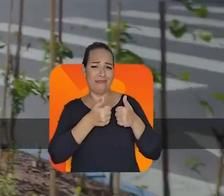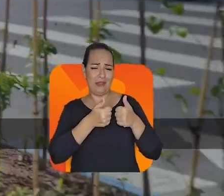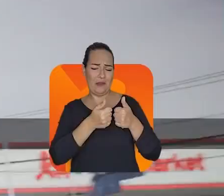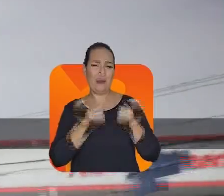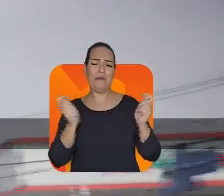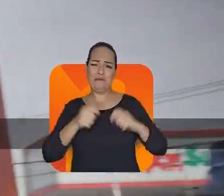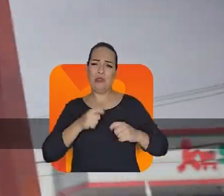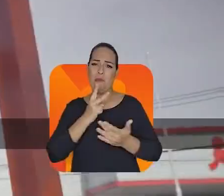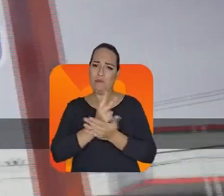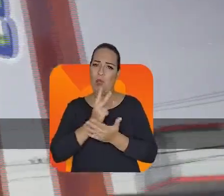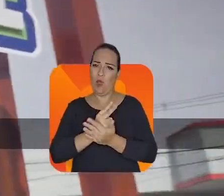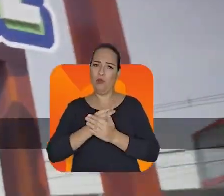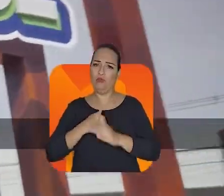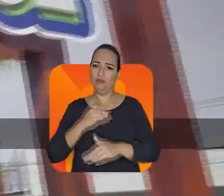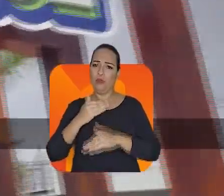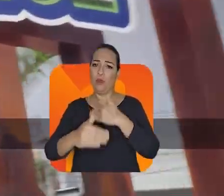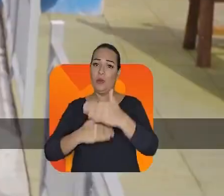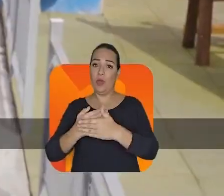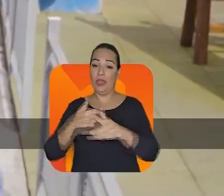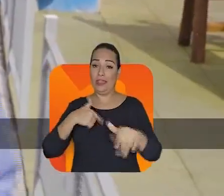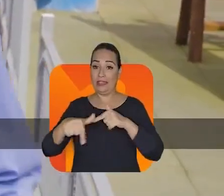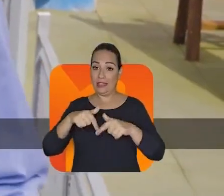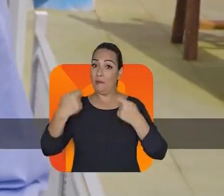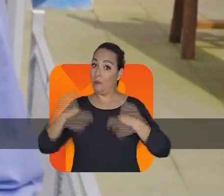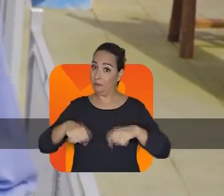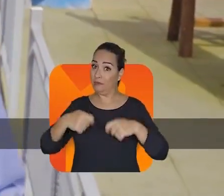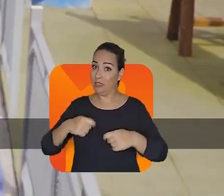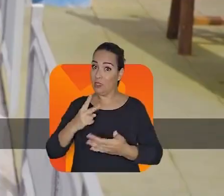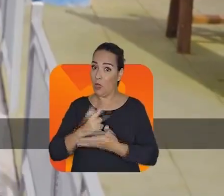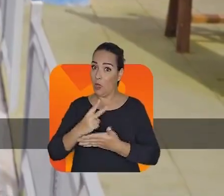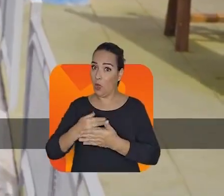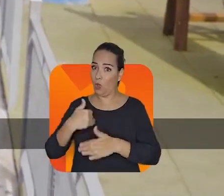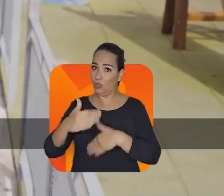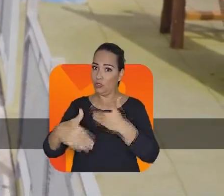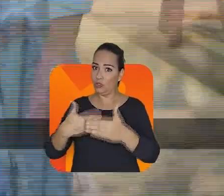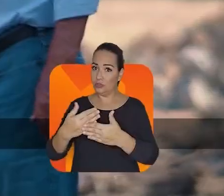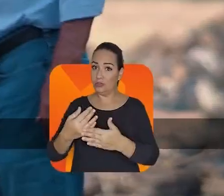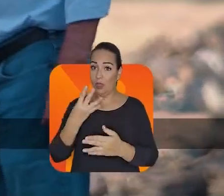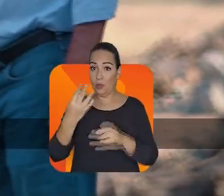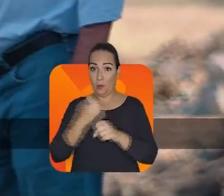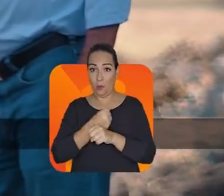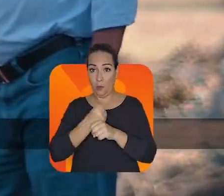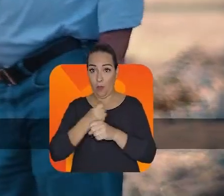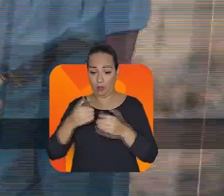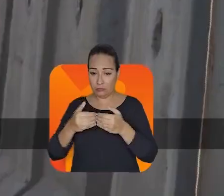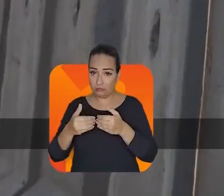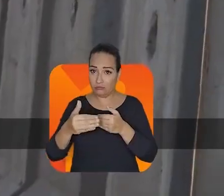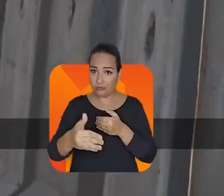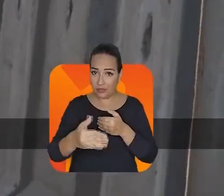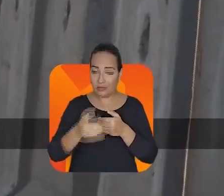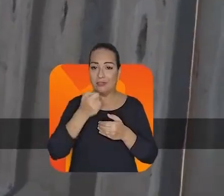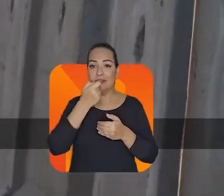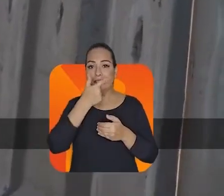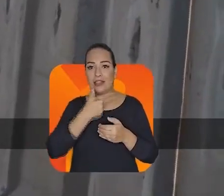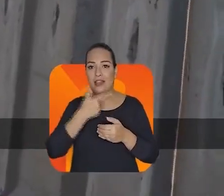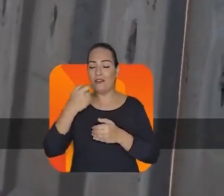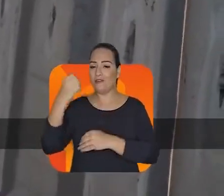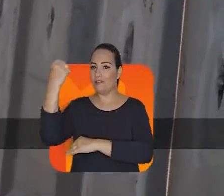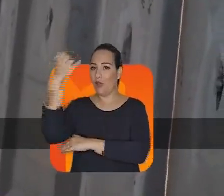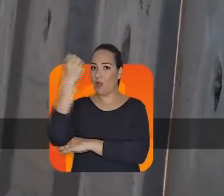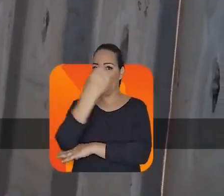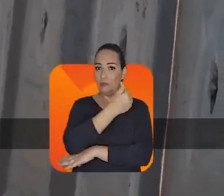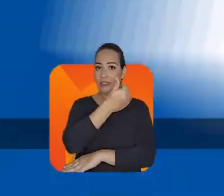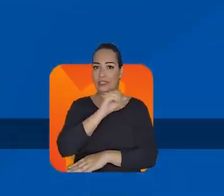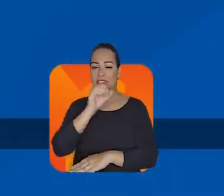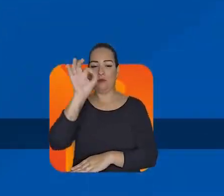São Gonçalo já melhorou, mas ainda temos muito para fazer. O trabalho tem que continuar. Nos próximos 4 anos,